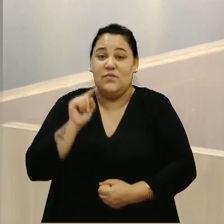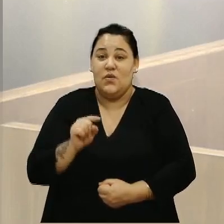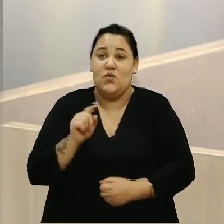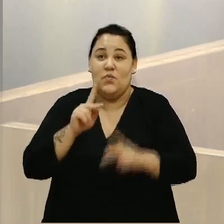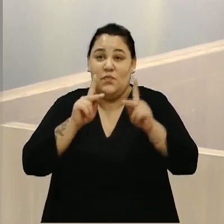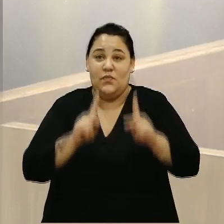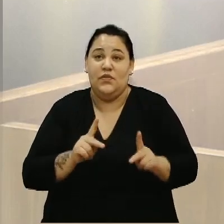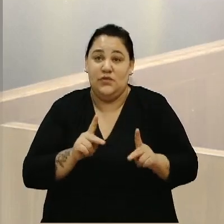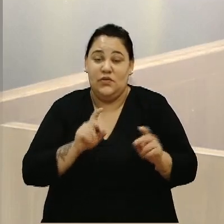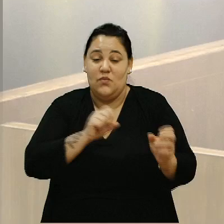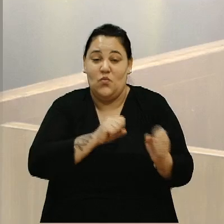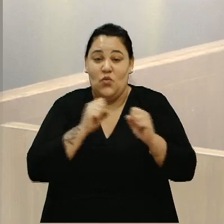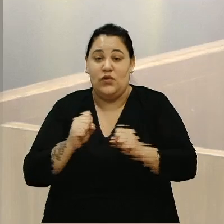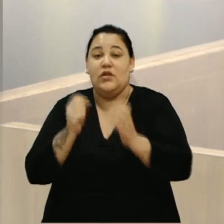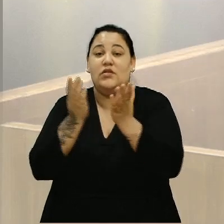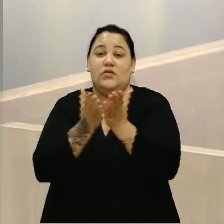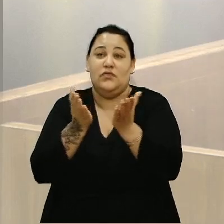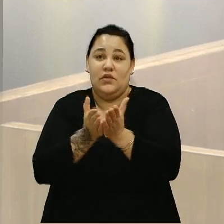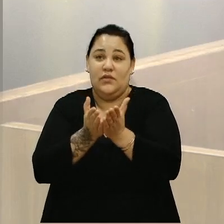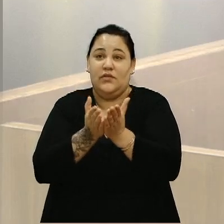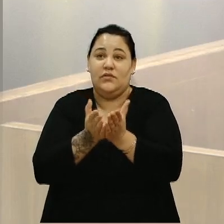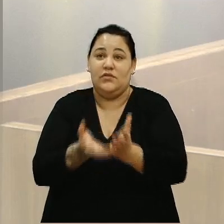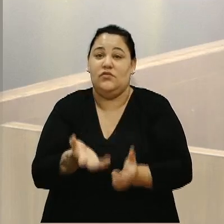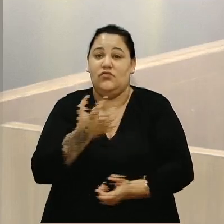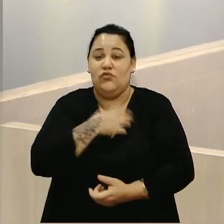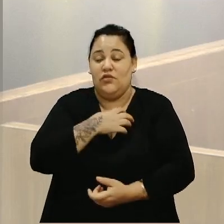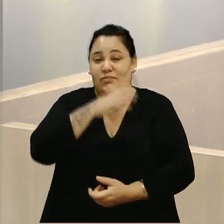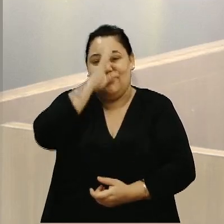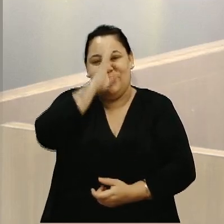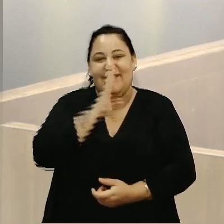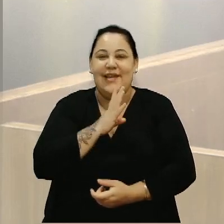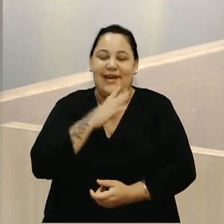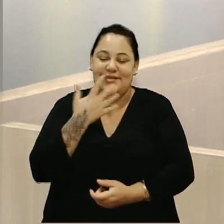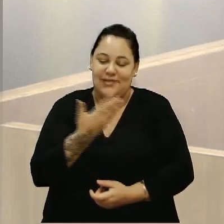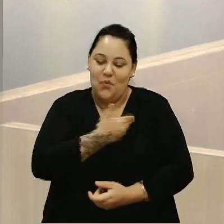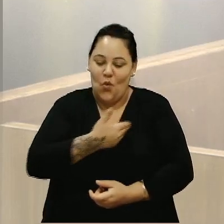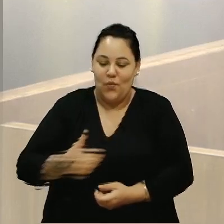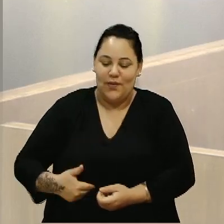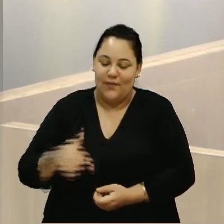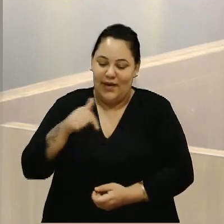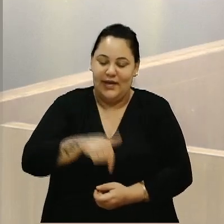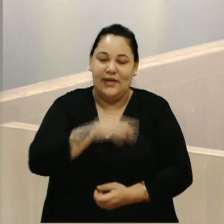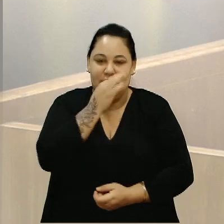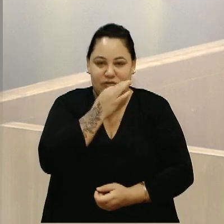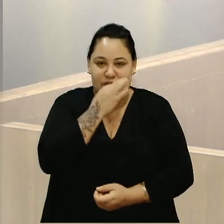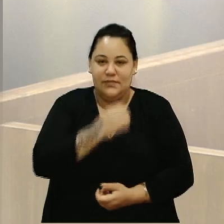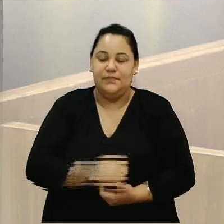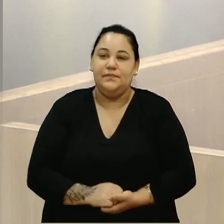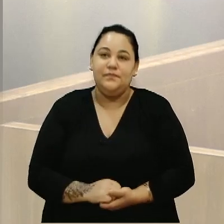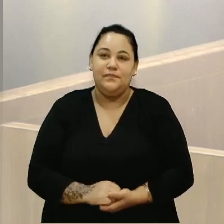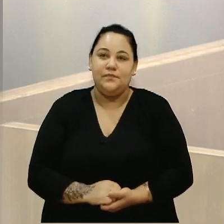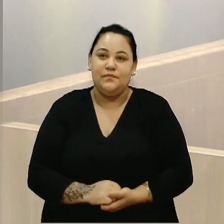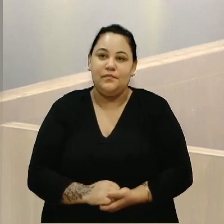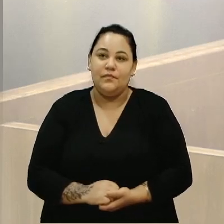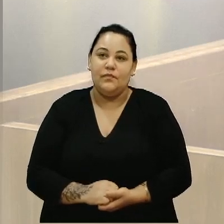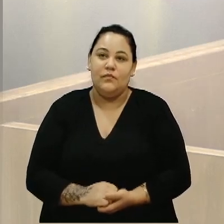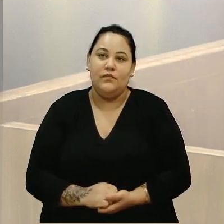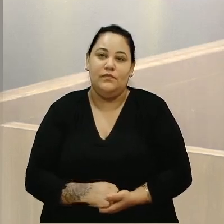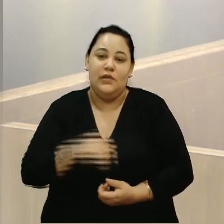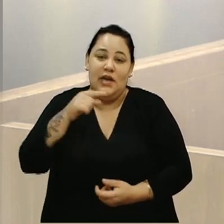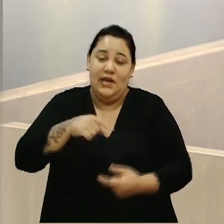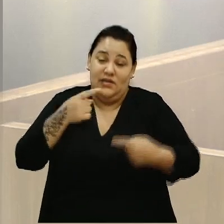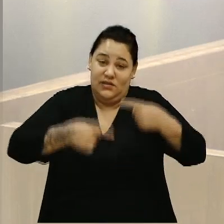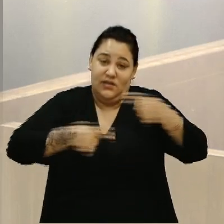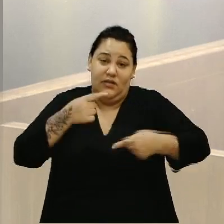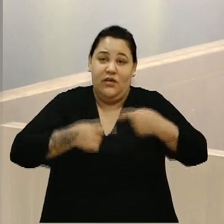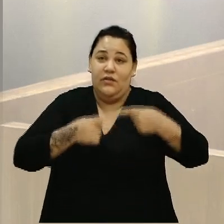pessoas podendo estudar de uma forma pública na nossa cidade. Este debate da